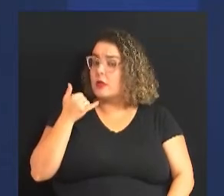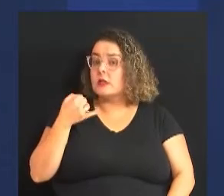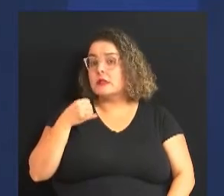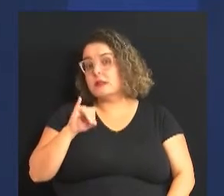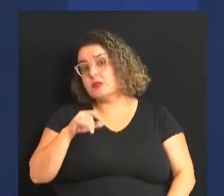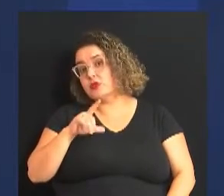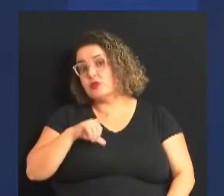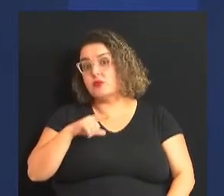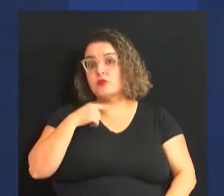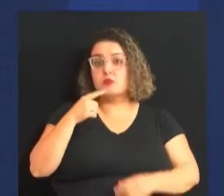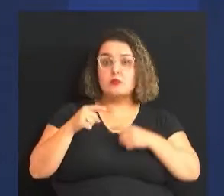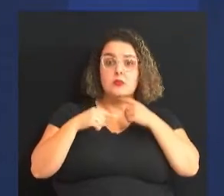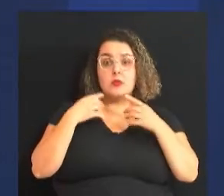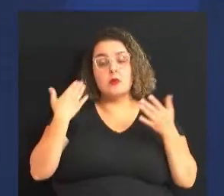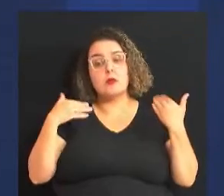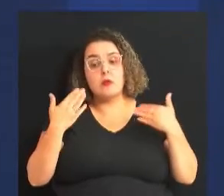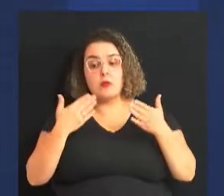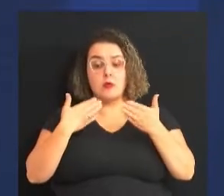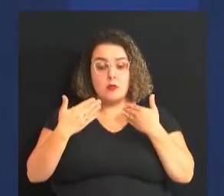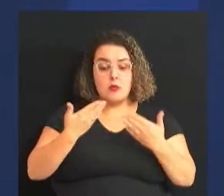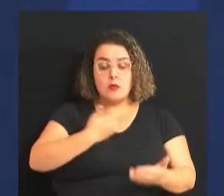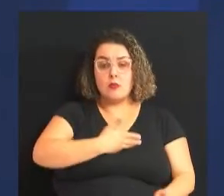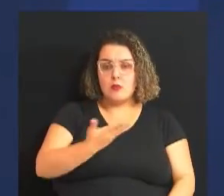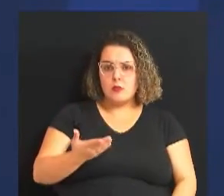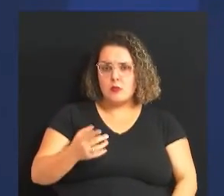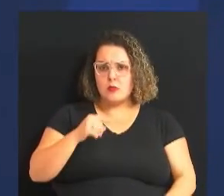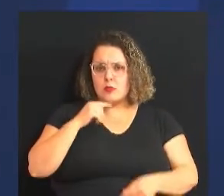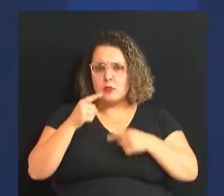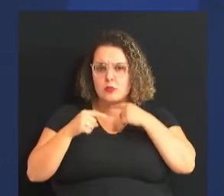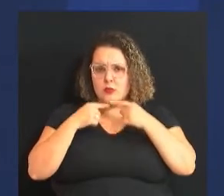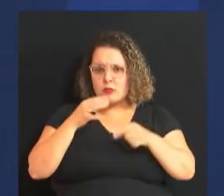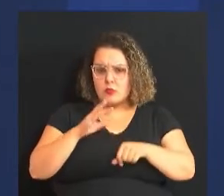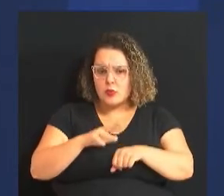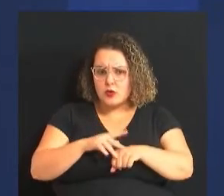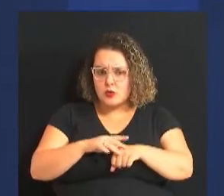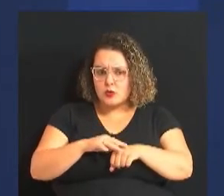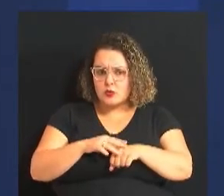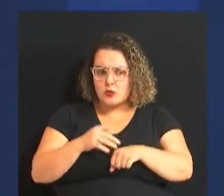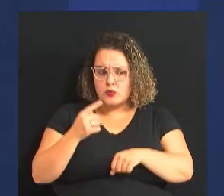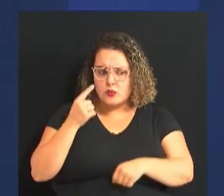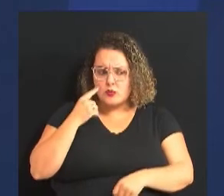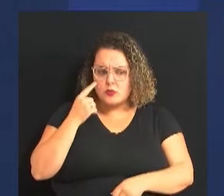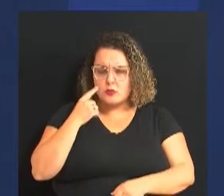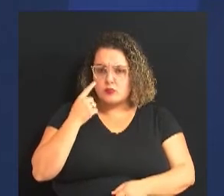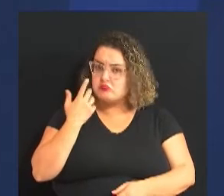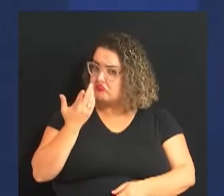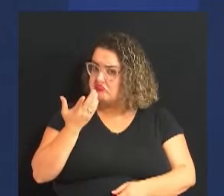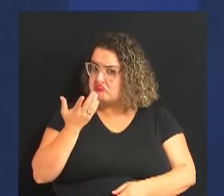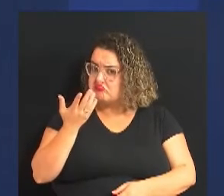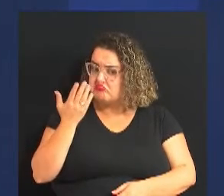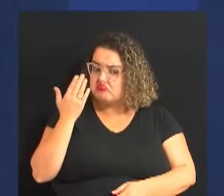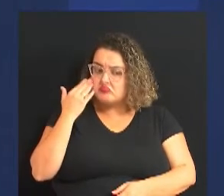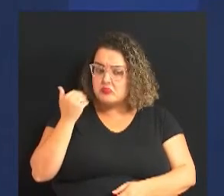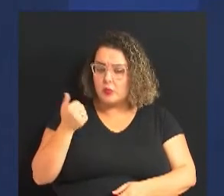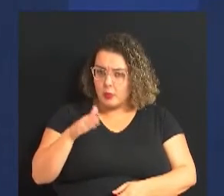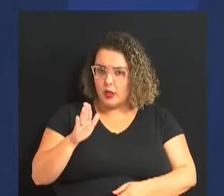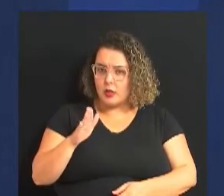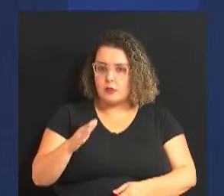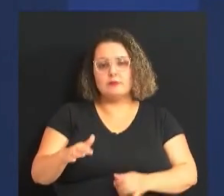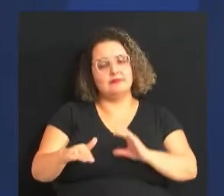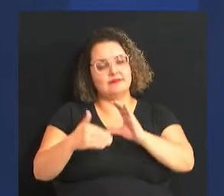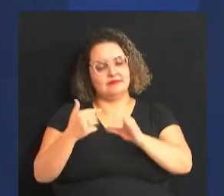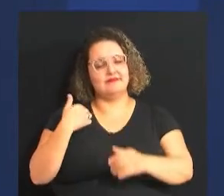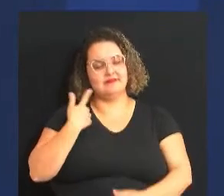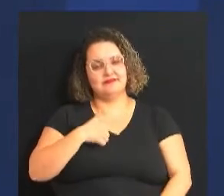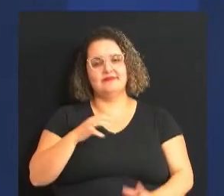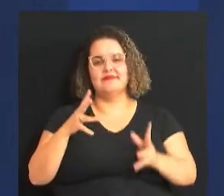momento passeando, conversando com algum amigo e surgir alguma doença que você tem curiosidade e quer saber mais detalhes, manda para a nossa produção, que todo